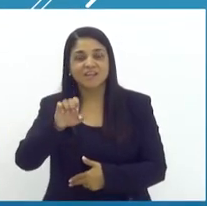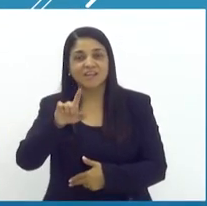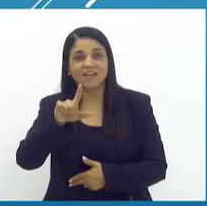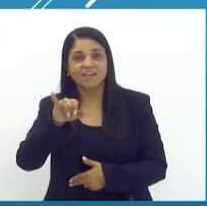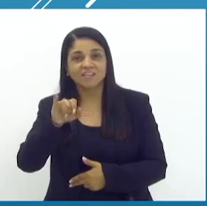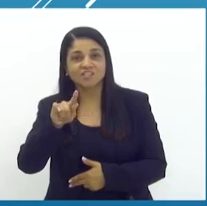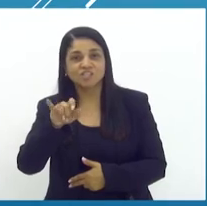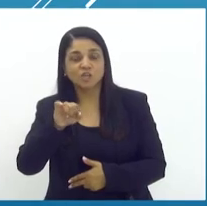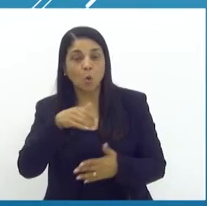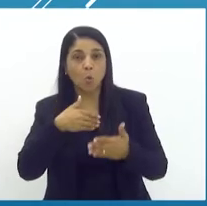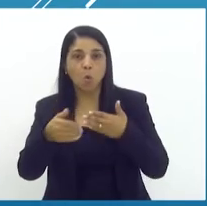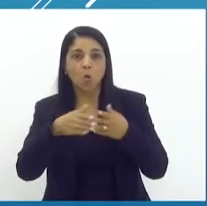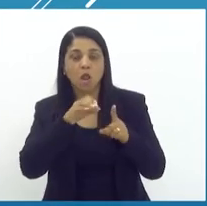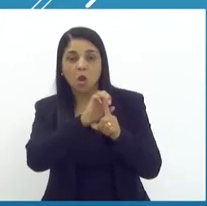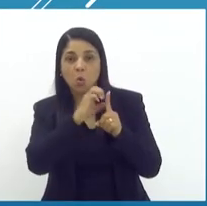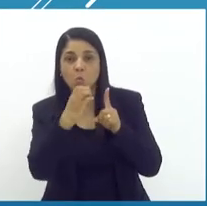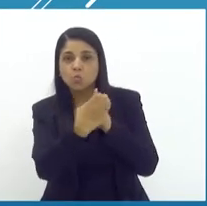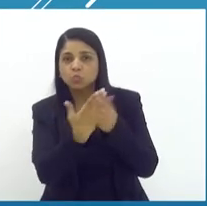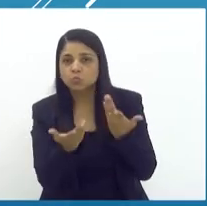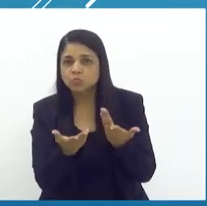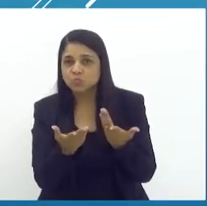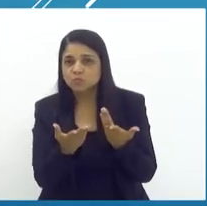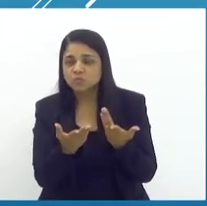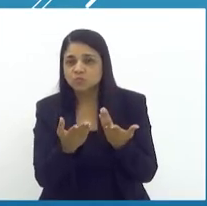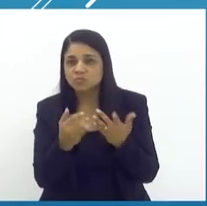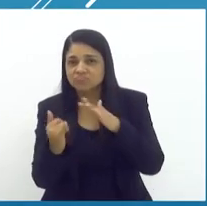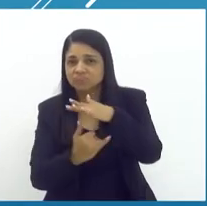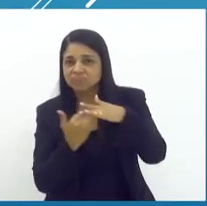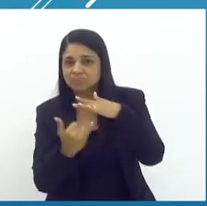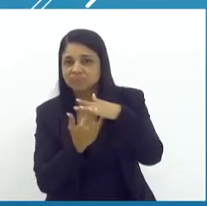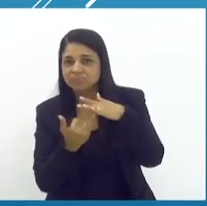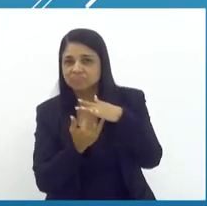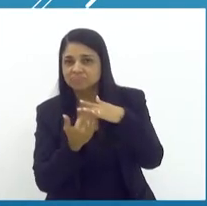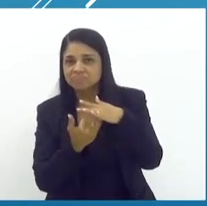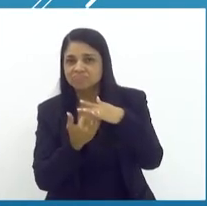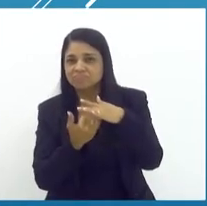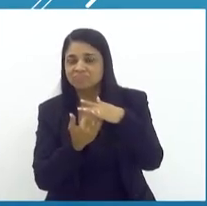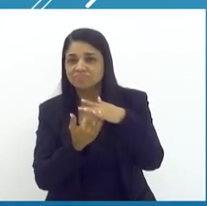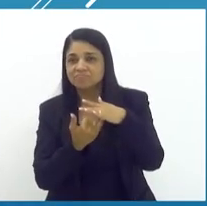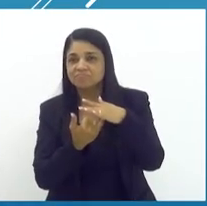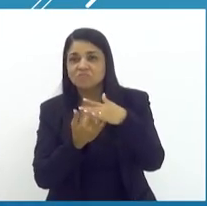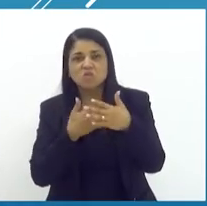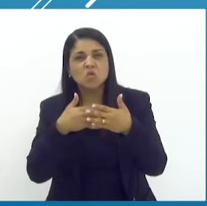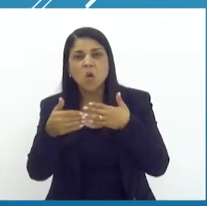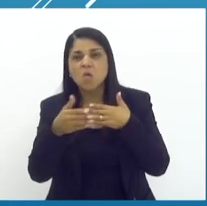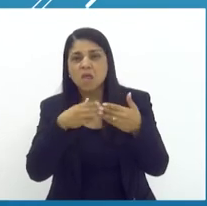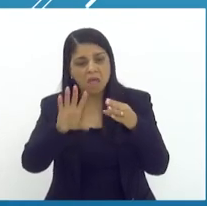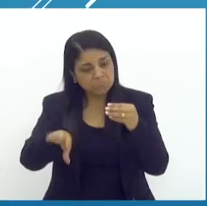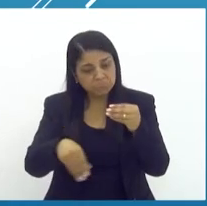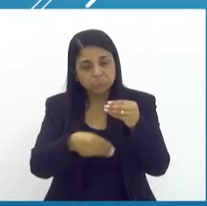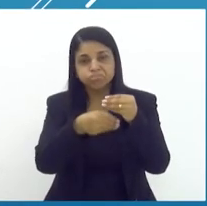o que a entidade religiosa o que a entidade religiosa